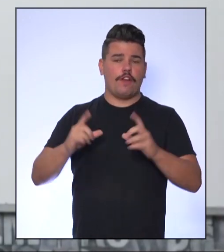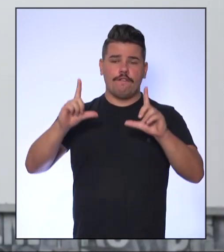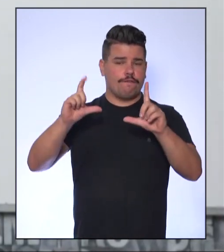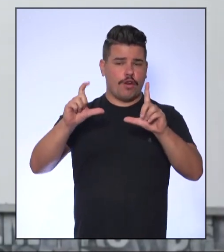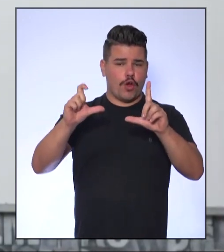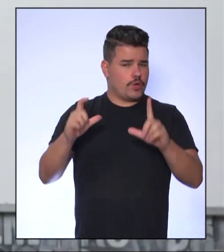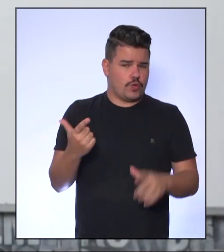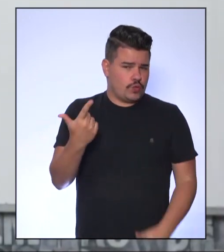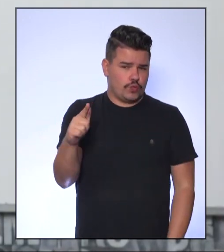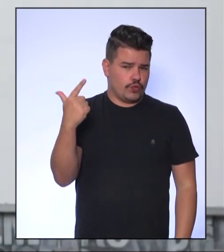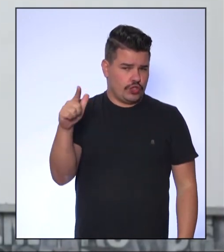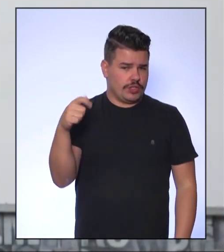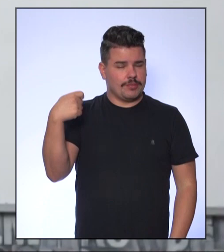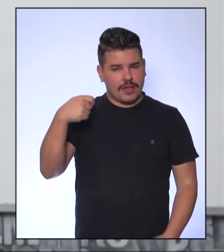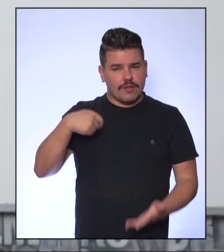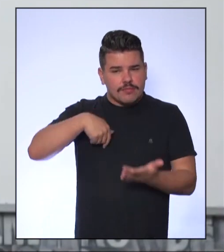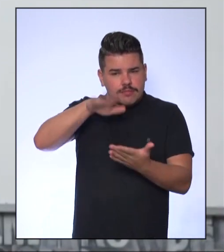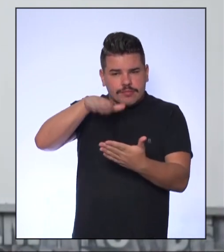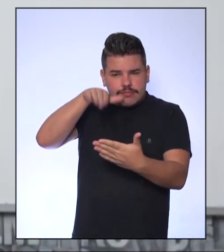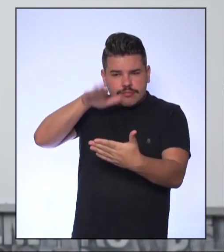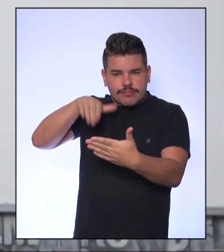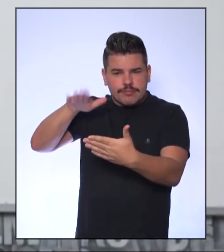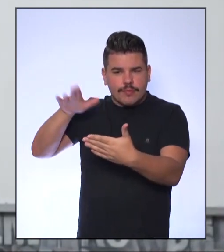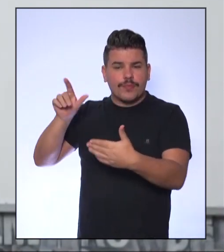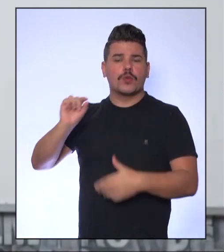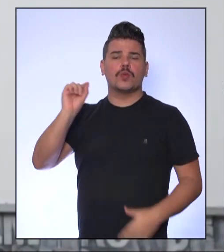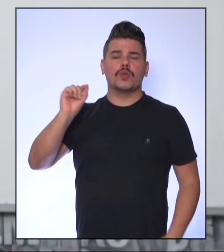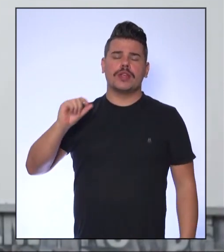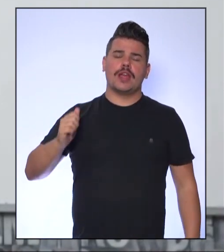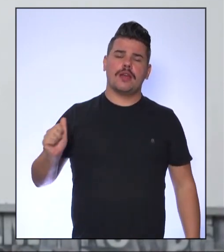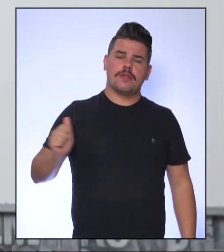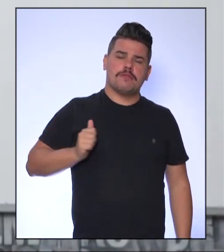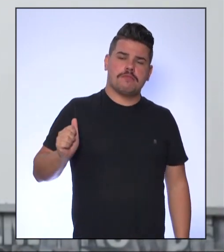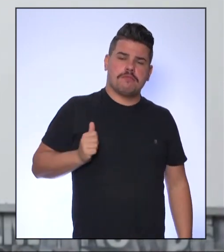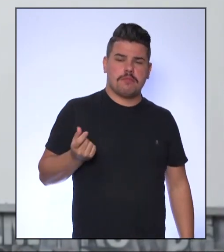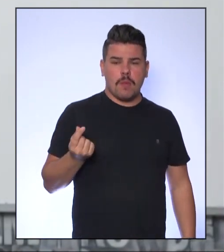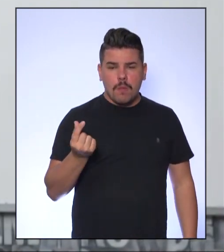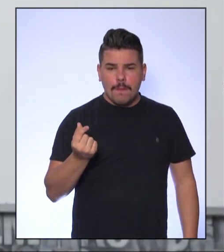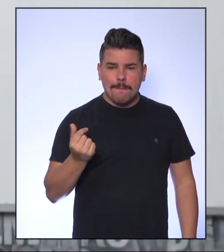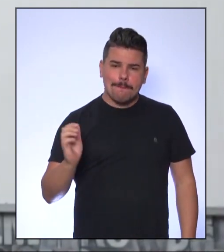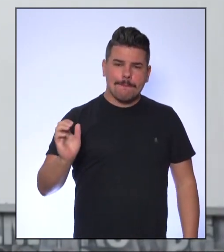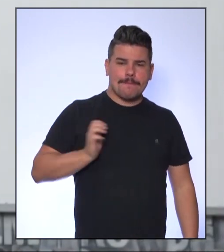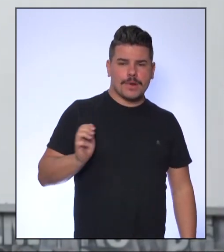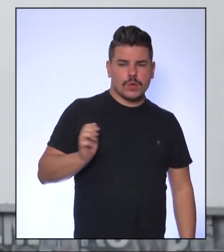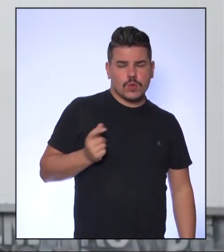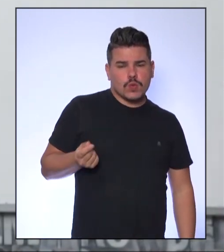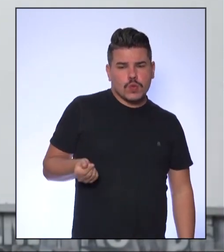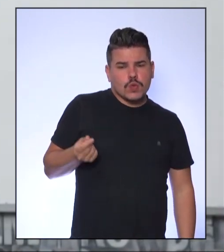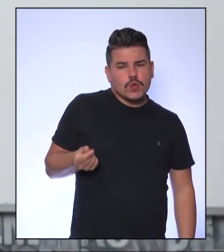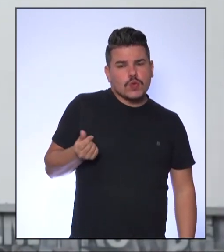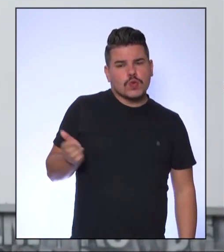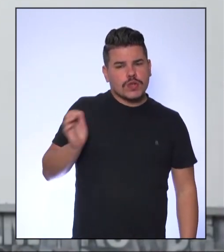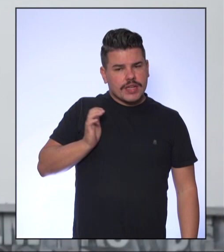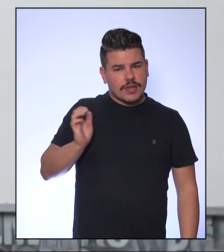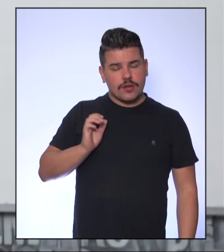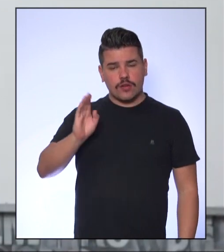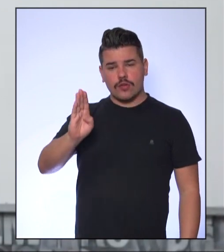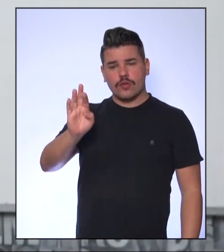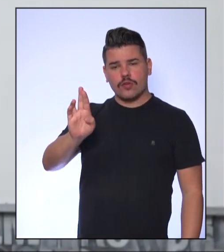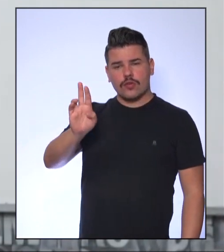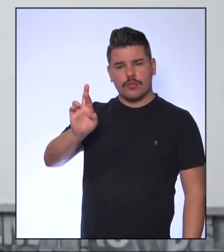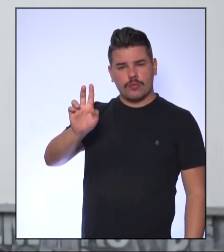pergunta. O que é a burguesia? Esther, a burguesia é a classe